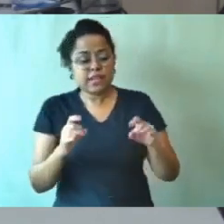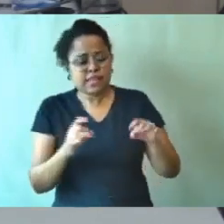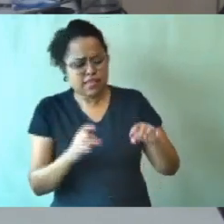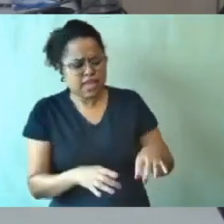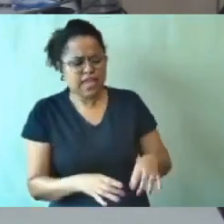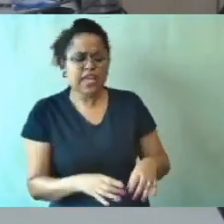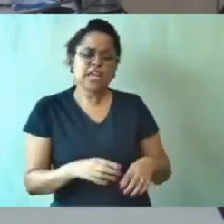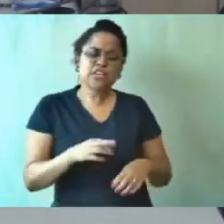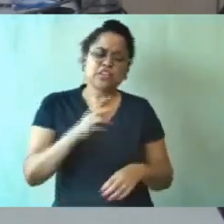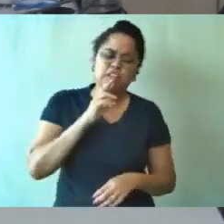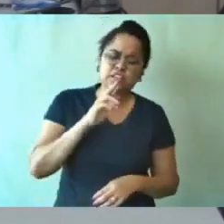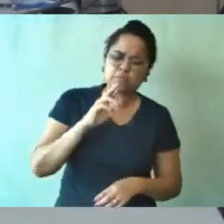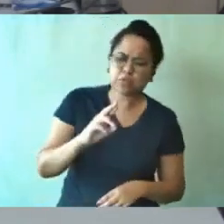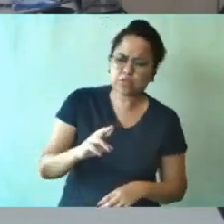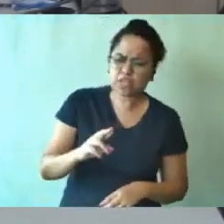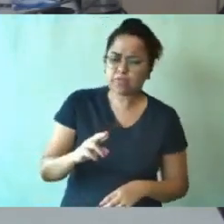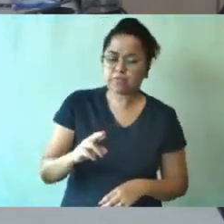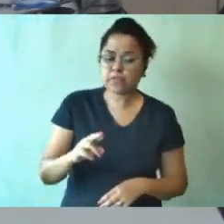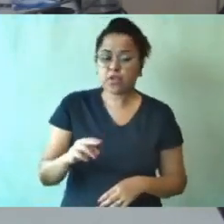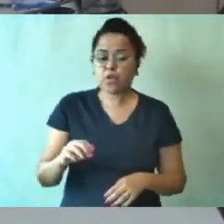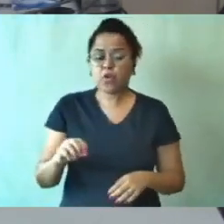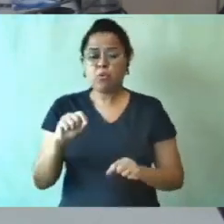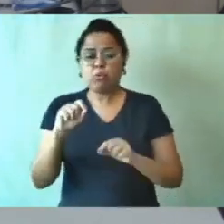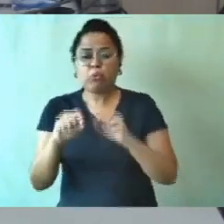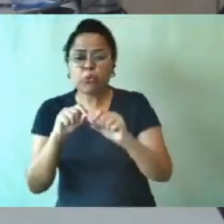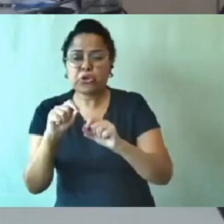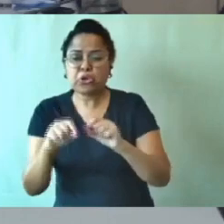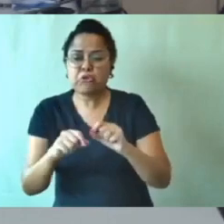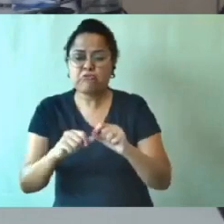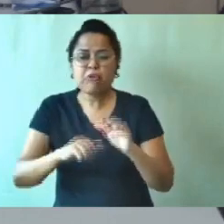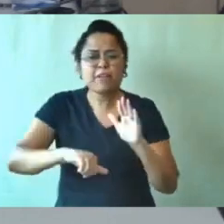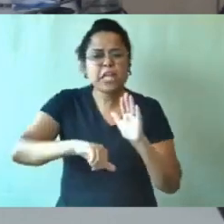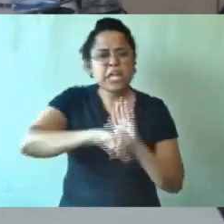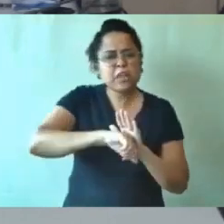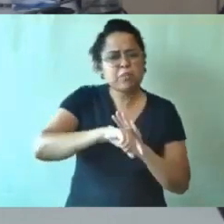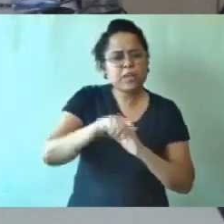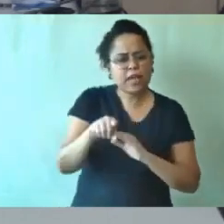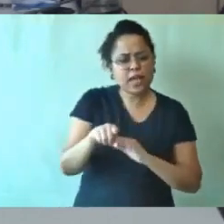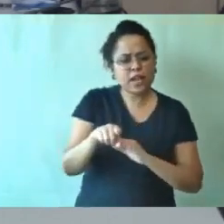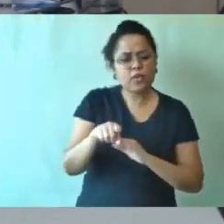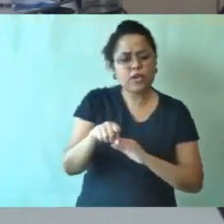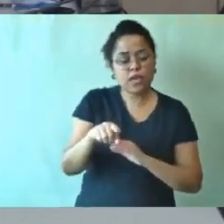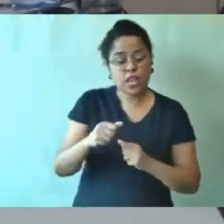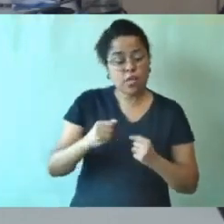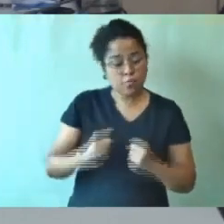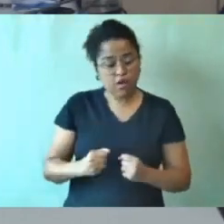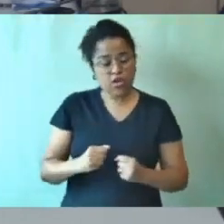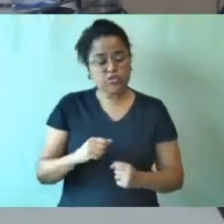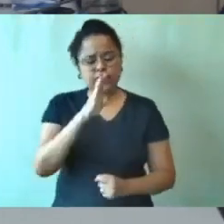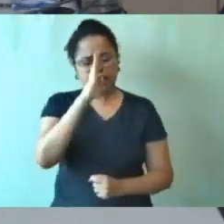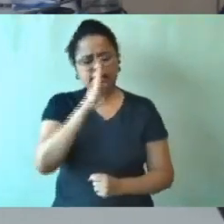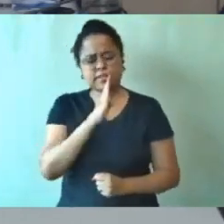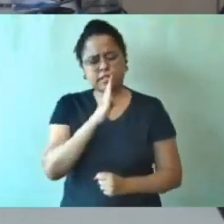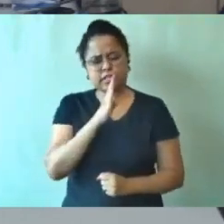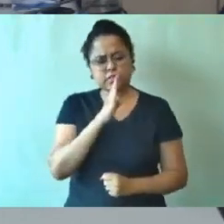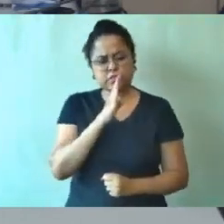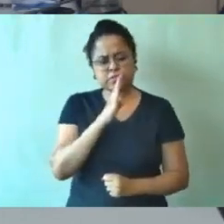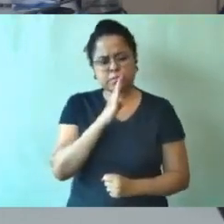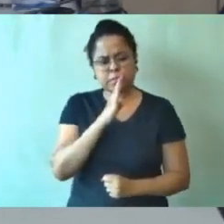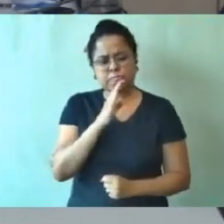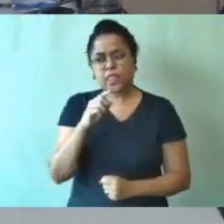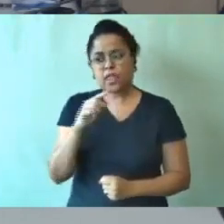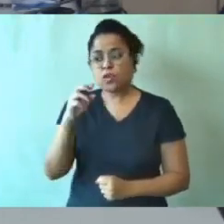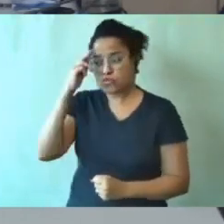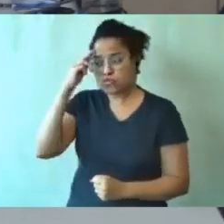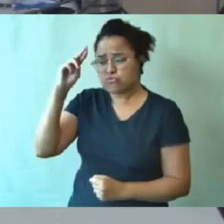incriminá-lo, incriminar a pessoa que ele, né, que às vezes ele acha que possa incriminar, ele pode ficar em silêncio. Então, o senhor tem que estar aí para manter isso. Então, eu só